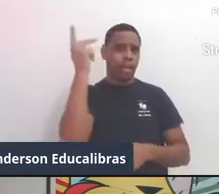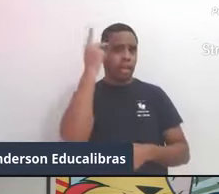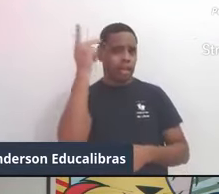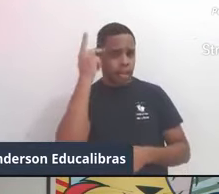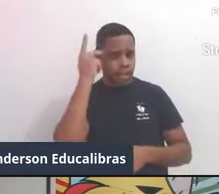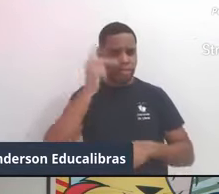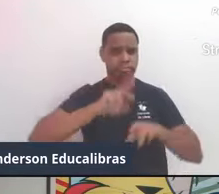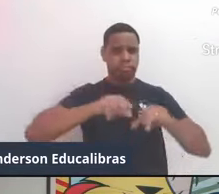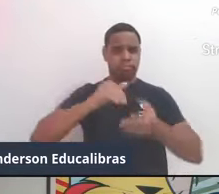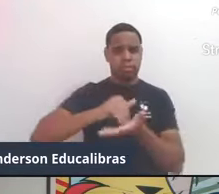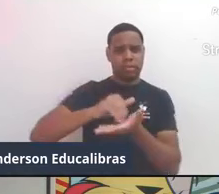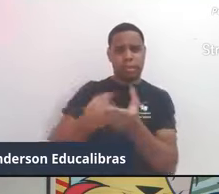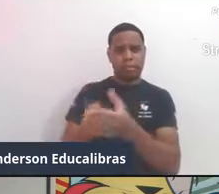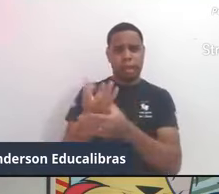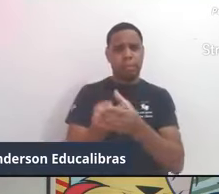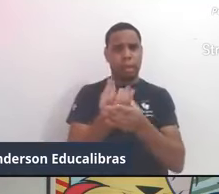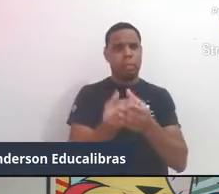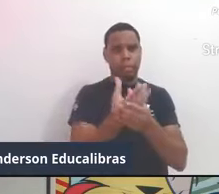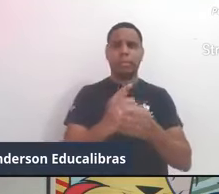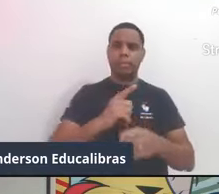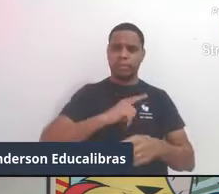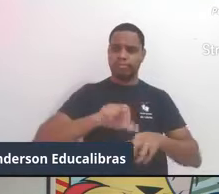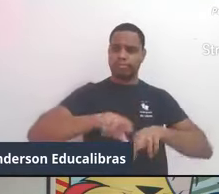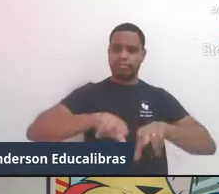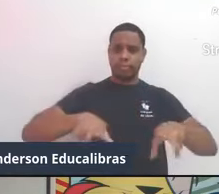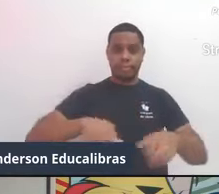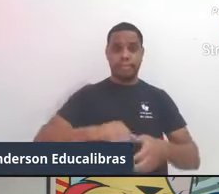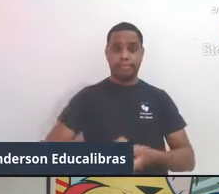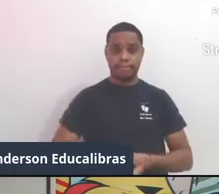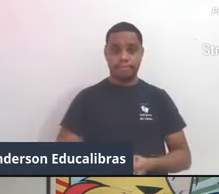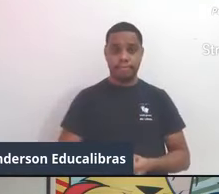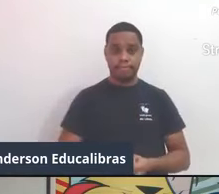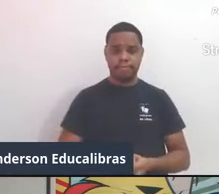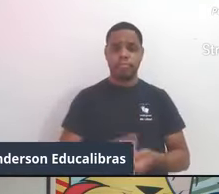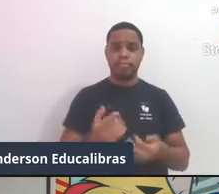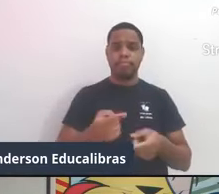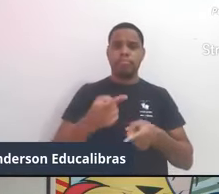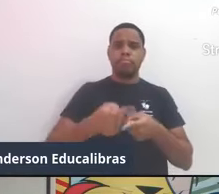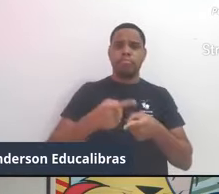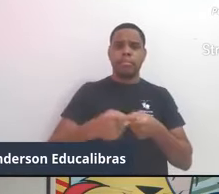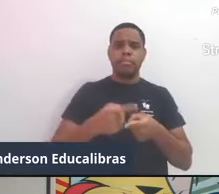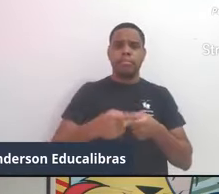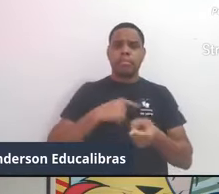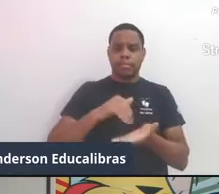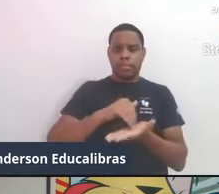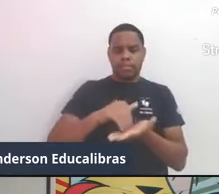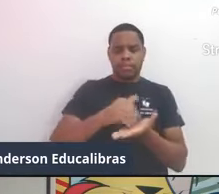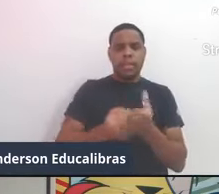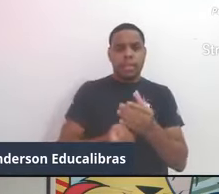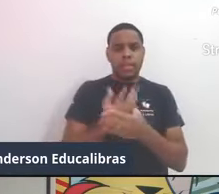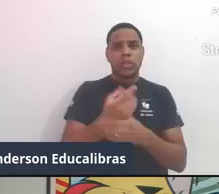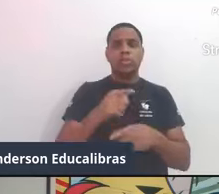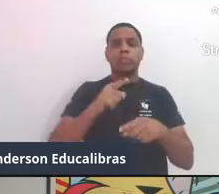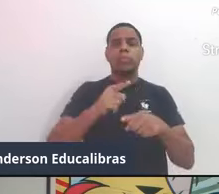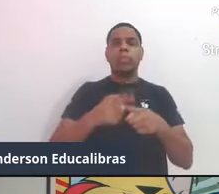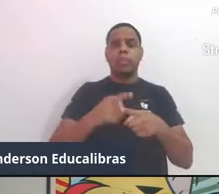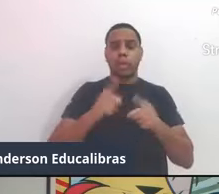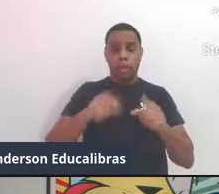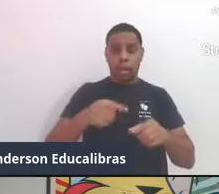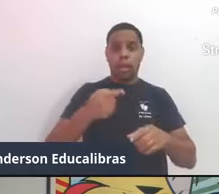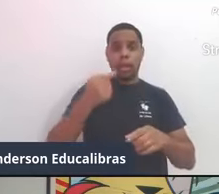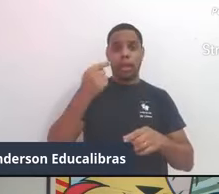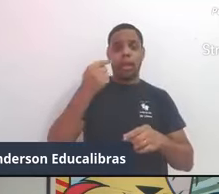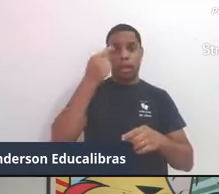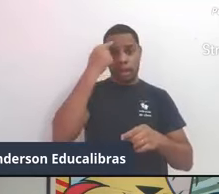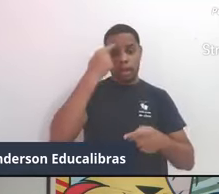várias. Ou seja, e por que foi criada essa secretaria? Pelo reconhecimento de que as políticas